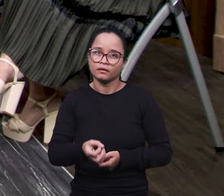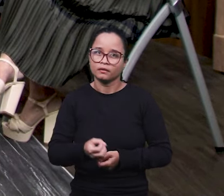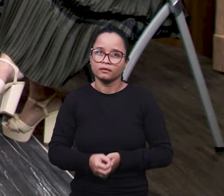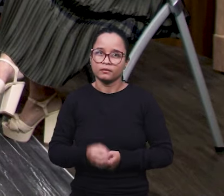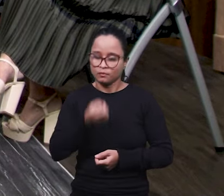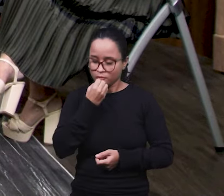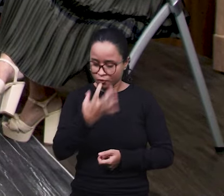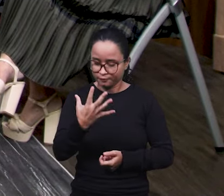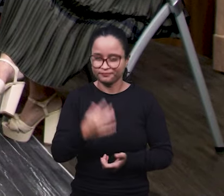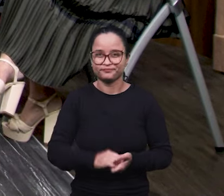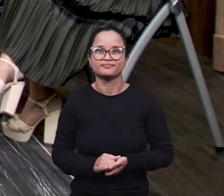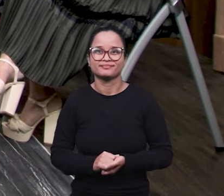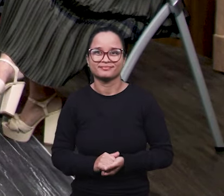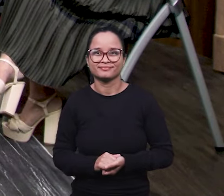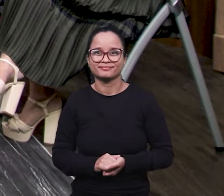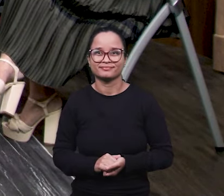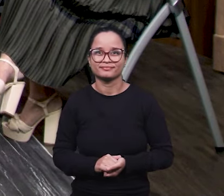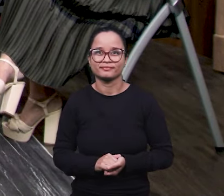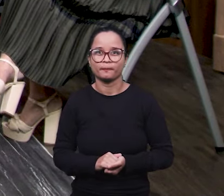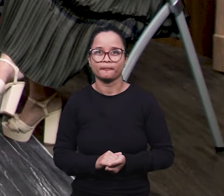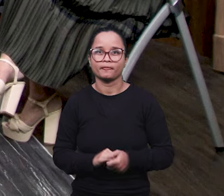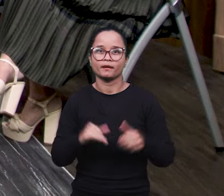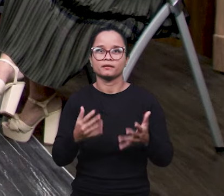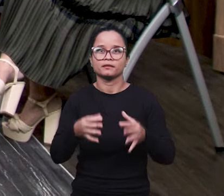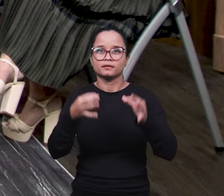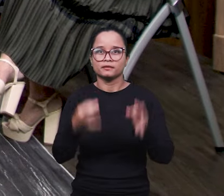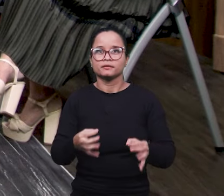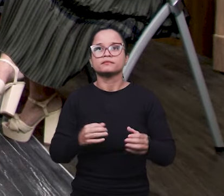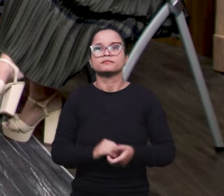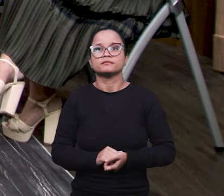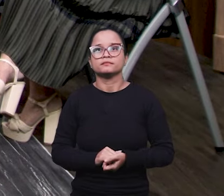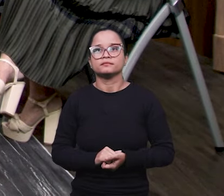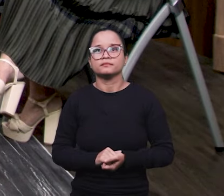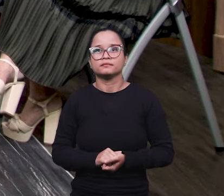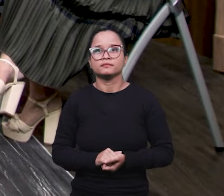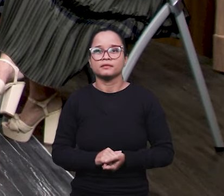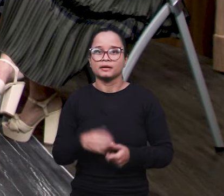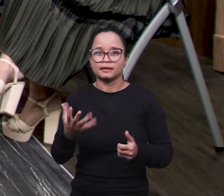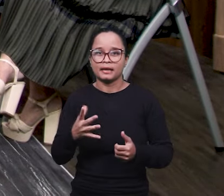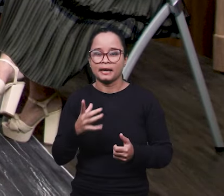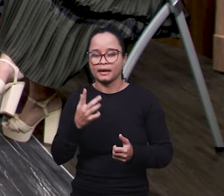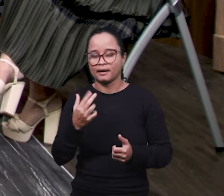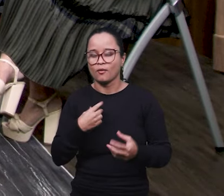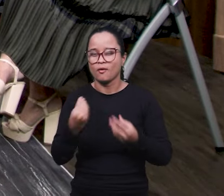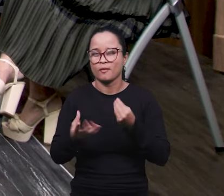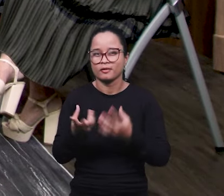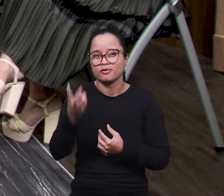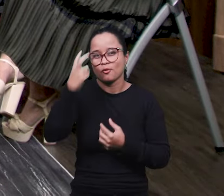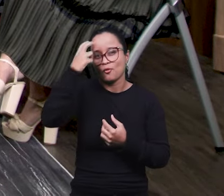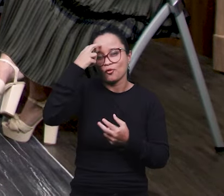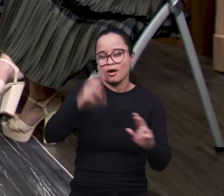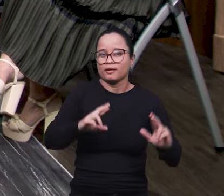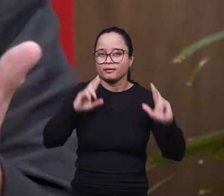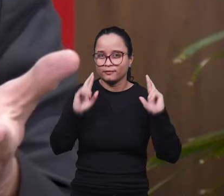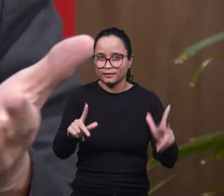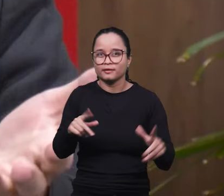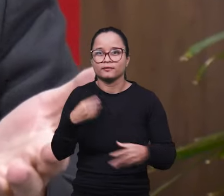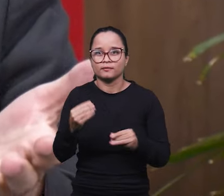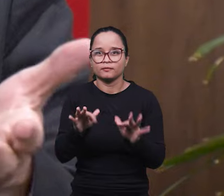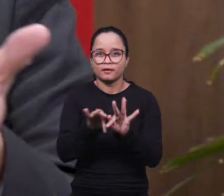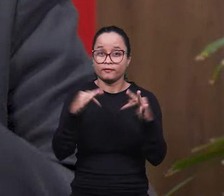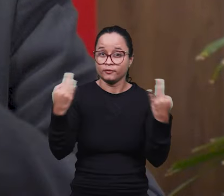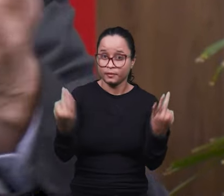bacana é exatamente isso aí a esse cho cultural tem que ser administrado né para não